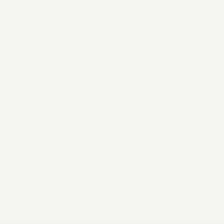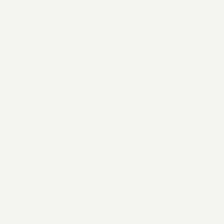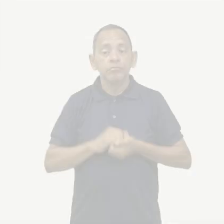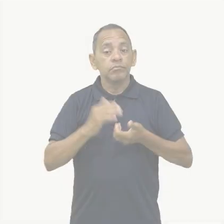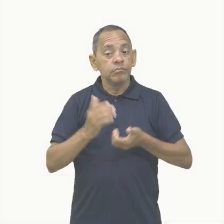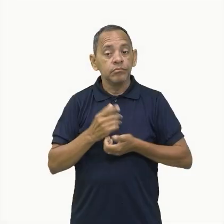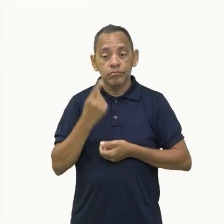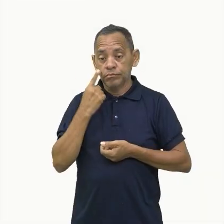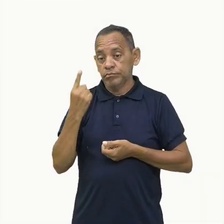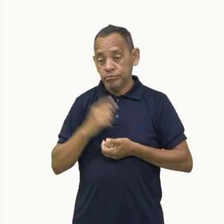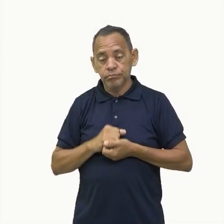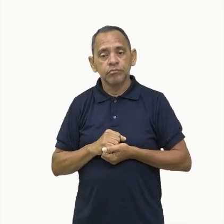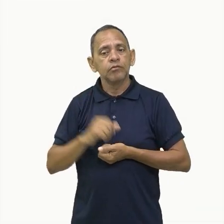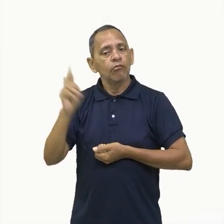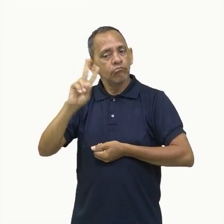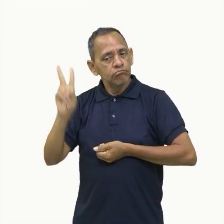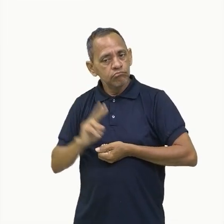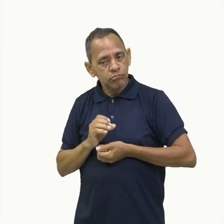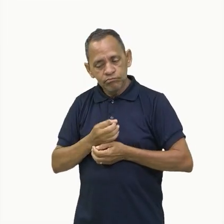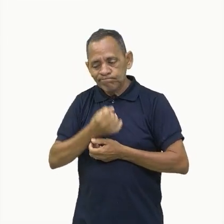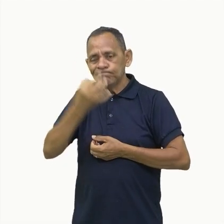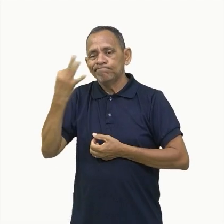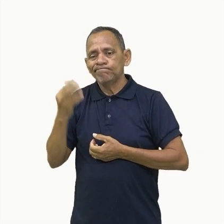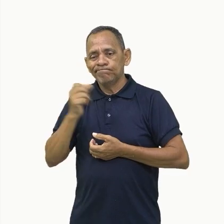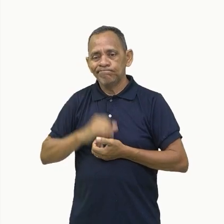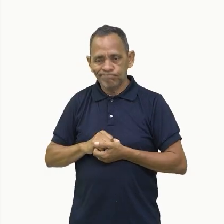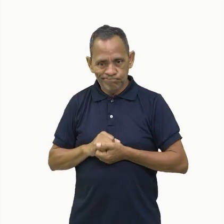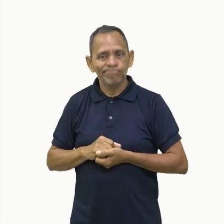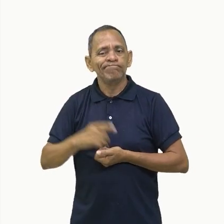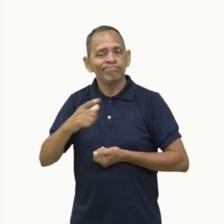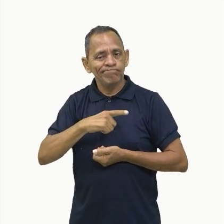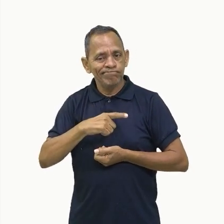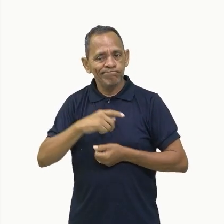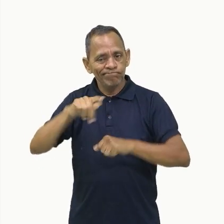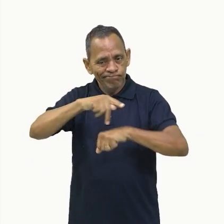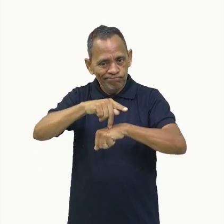pela quantidade que se tem no país, tá?